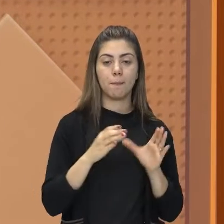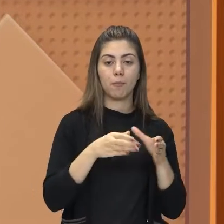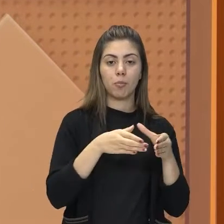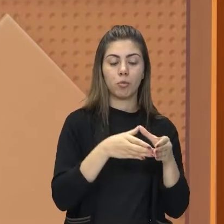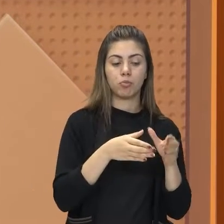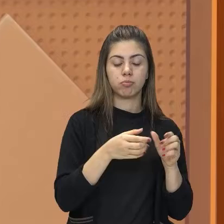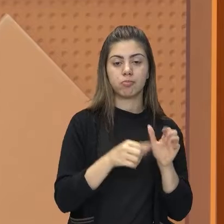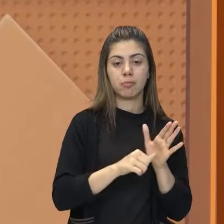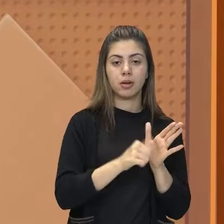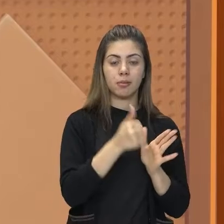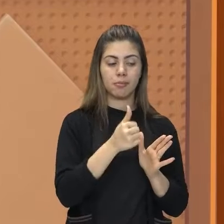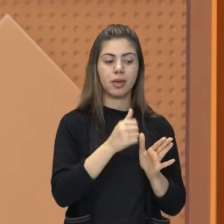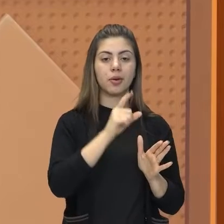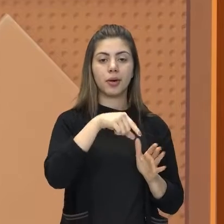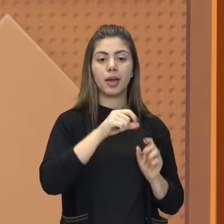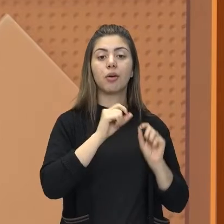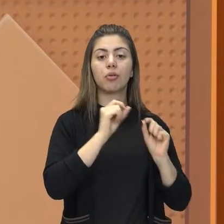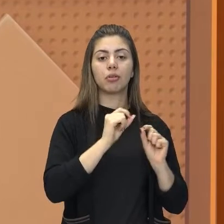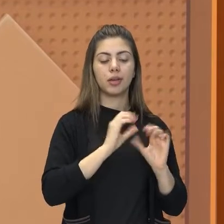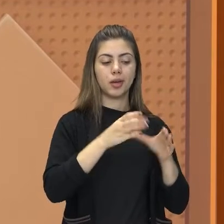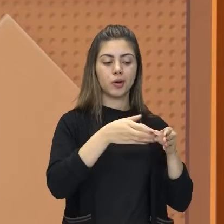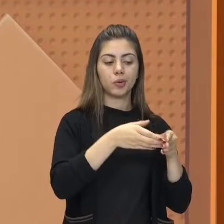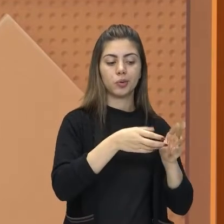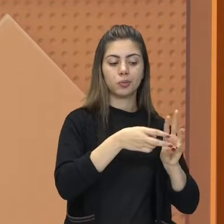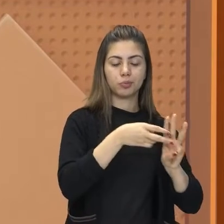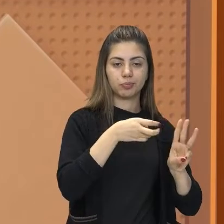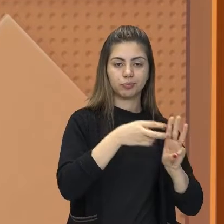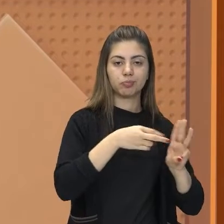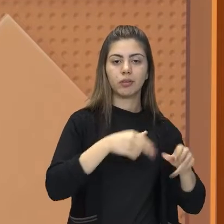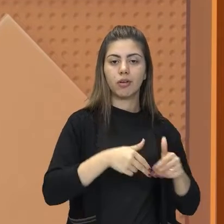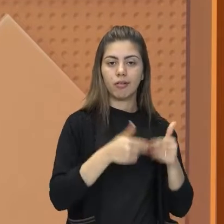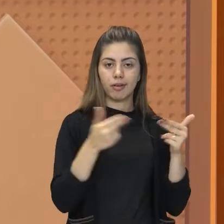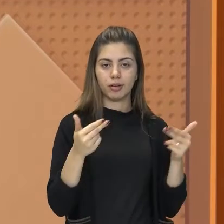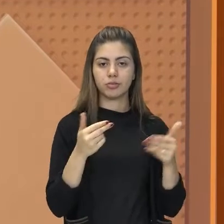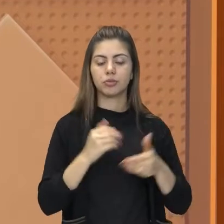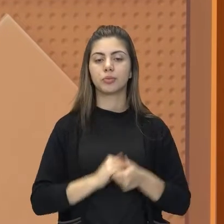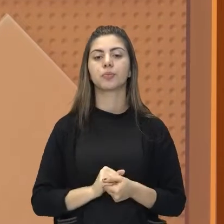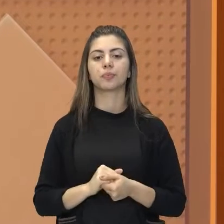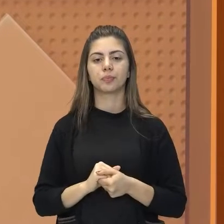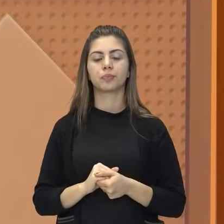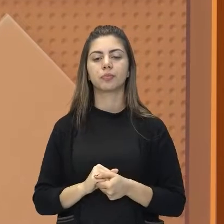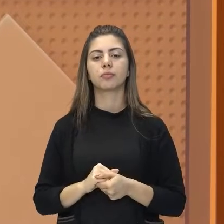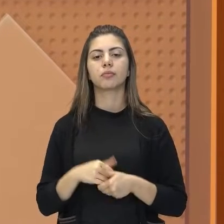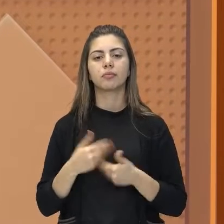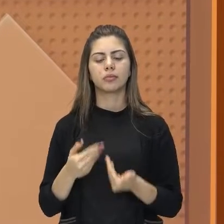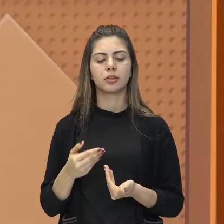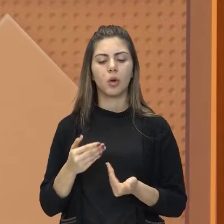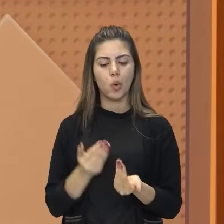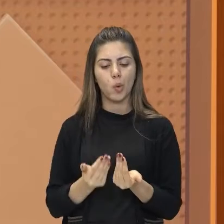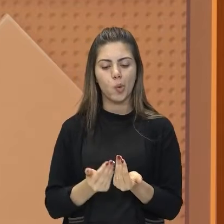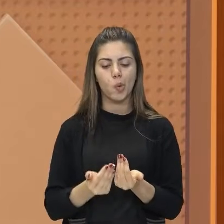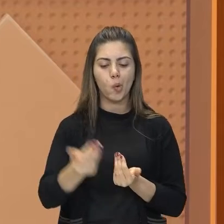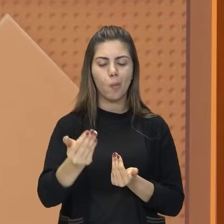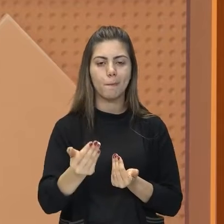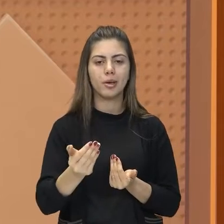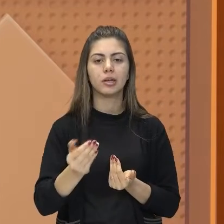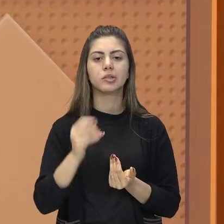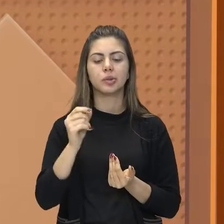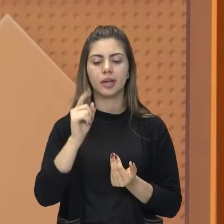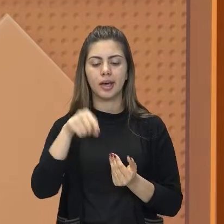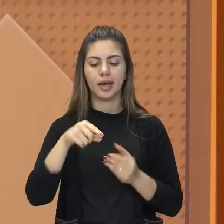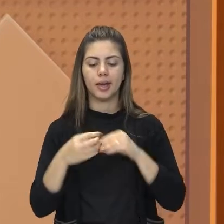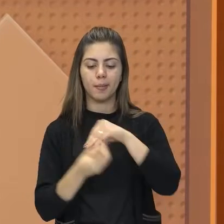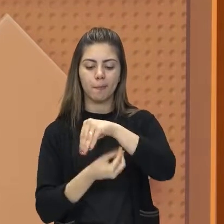que compõe a nossa matriz étnica e o pontapé inicial para esse processo de miscigenação,